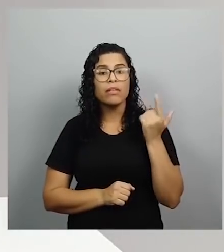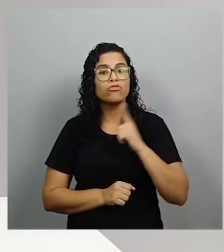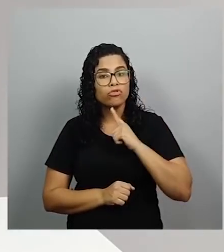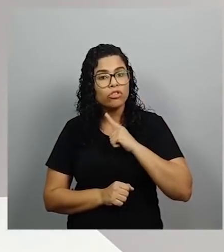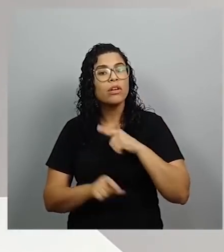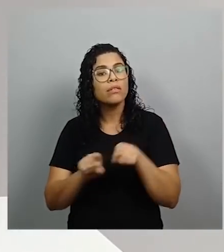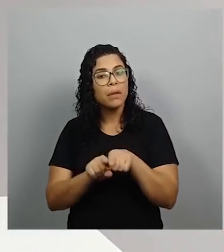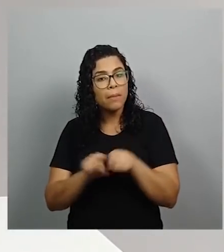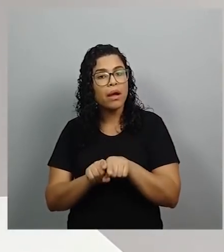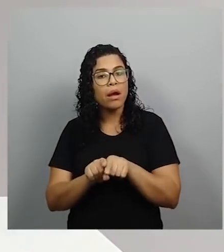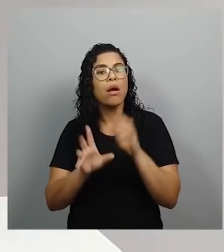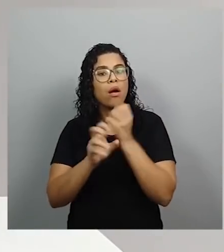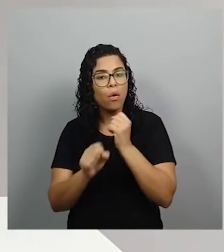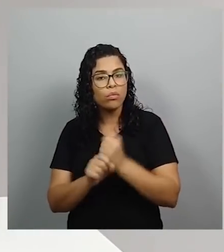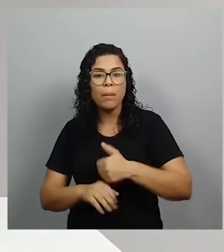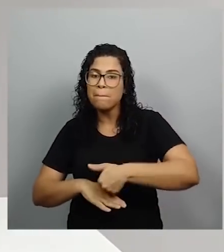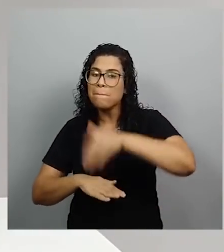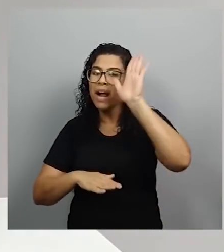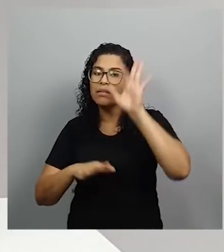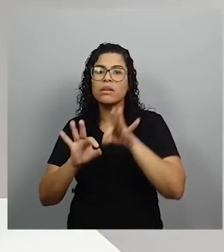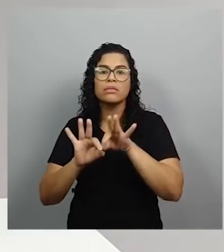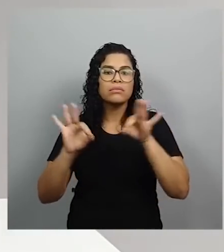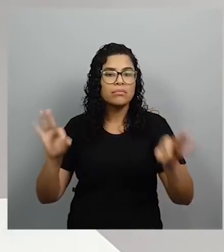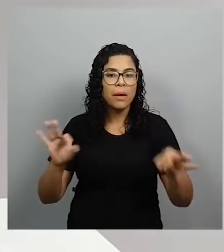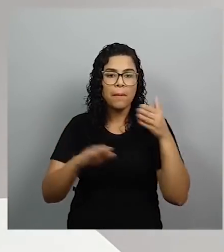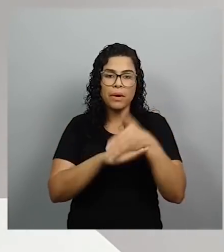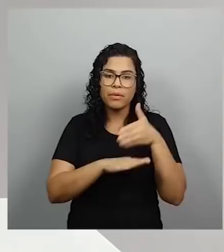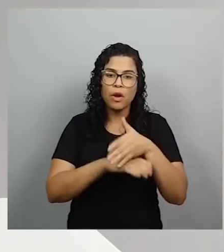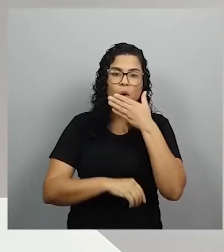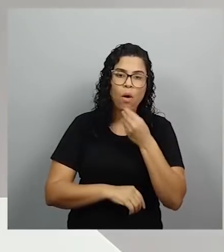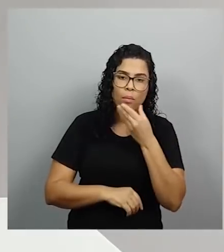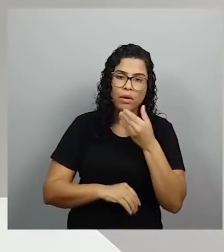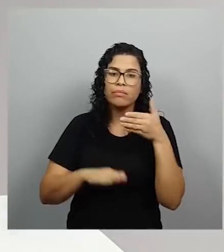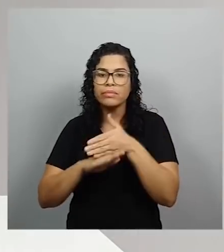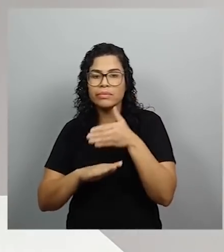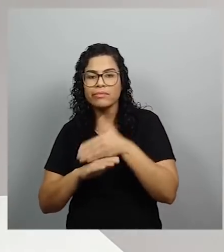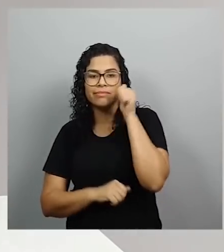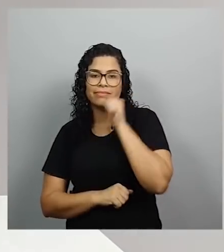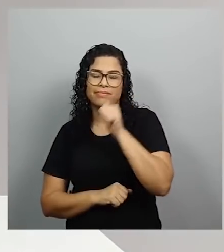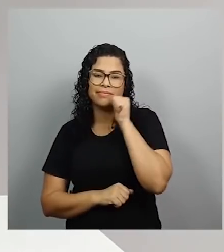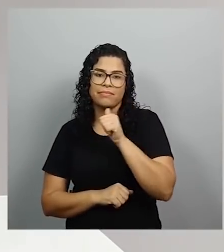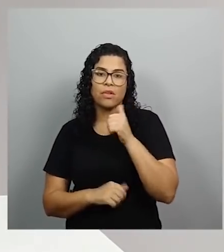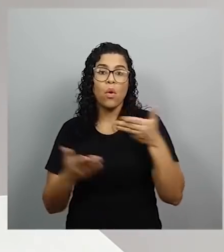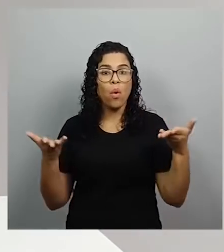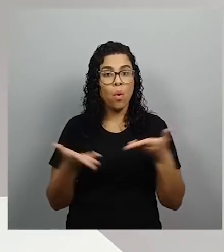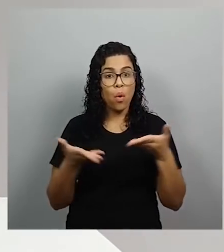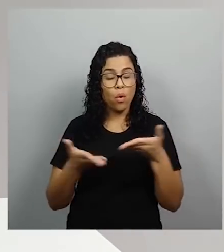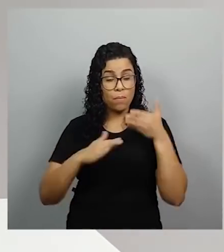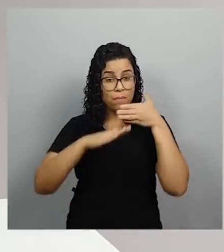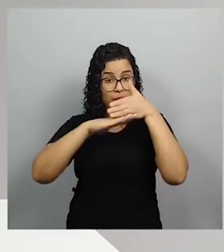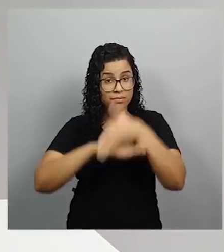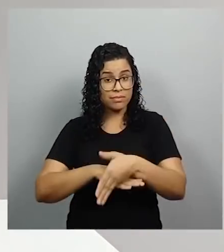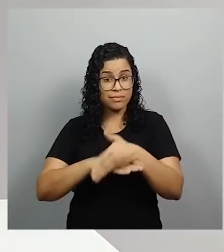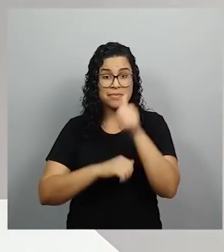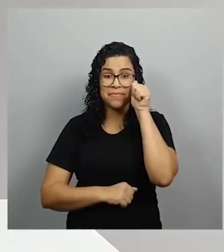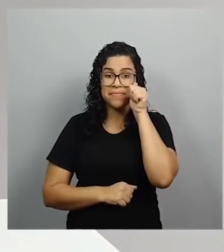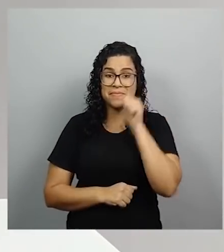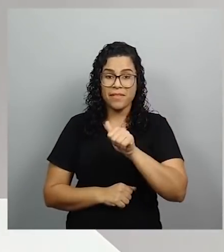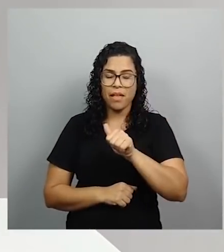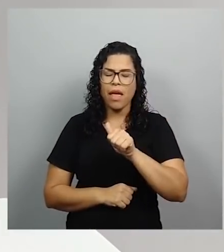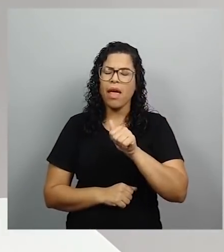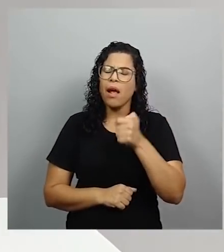de distanciamento entre a participação dos homens e das mulheres. Hoje, a participação feminina é muito próxima